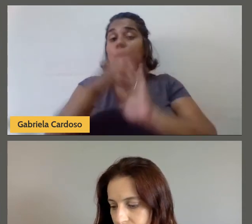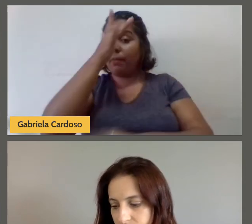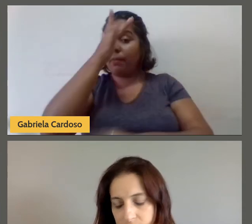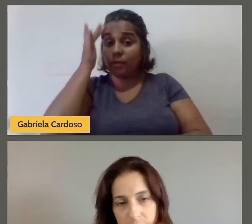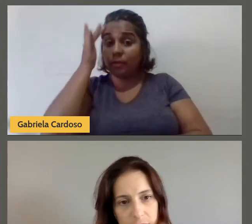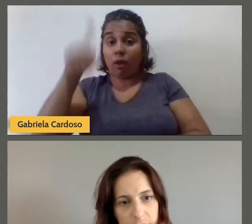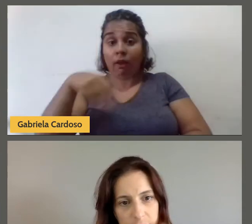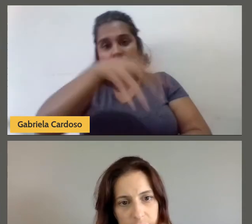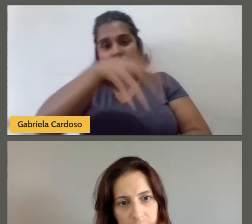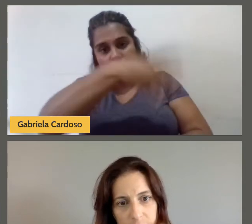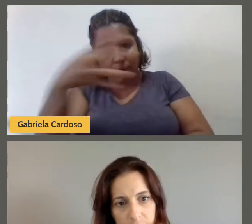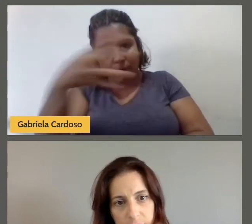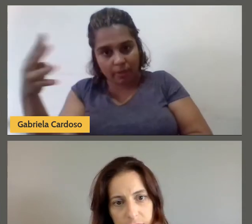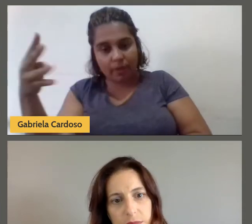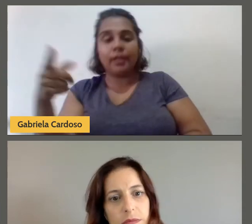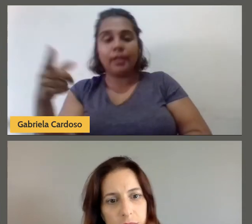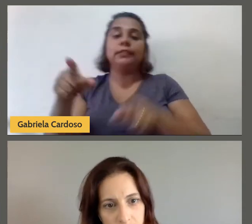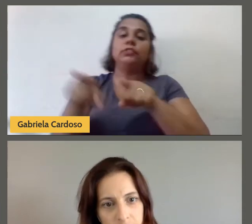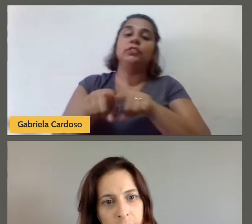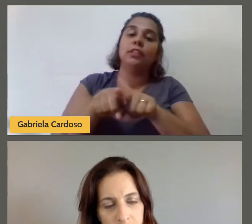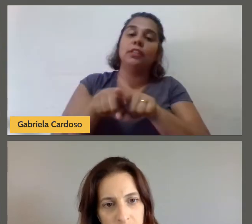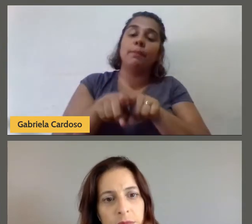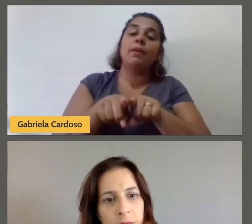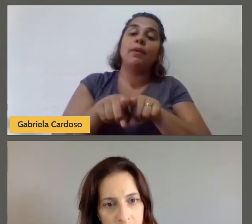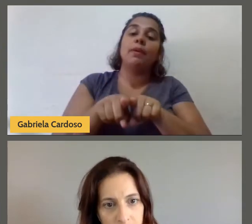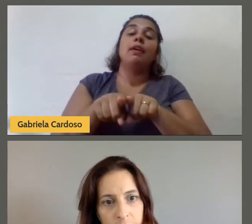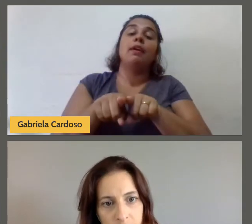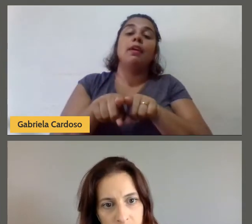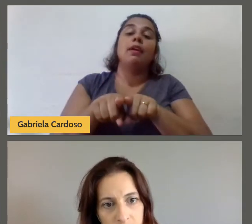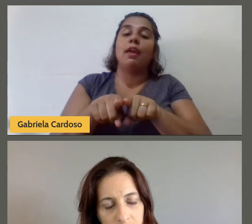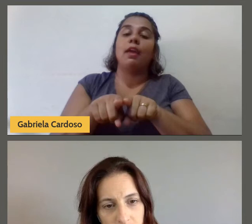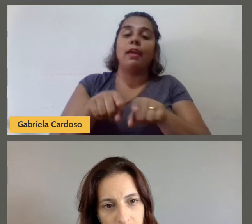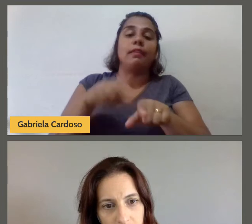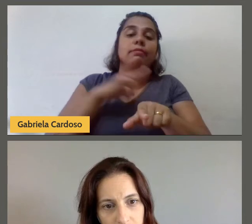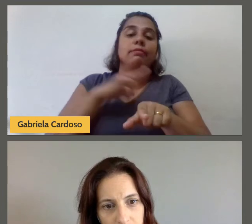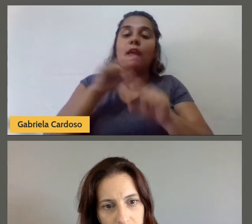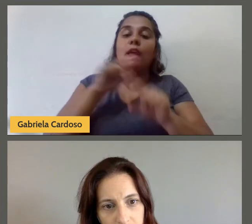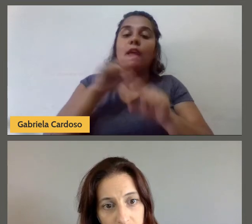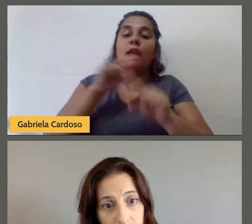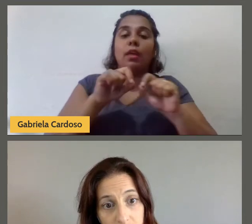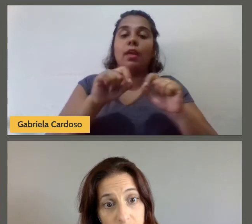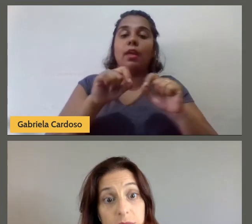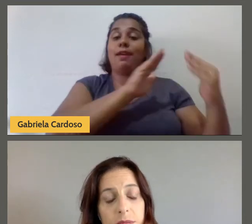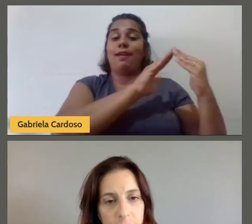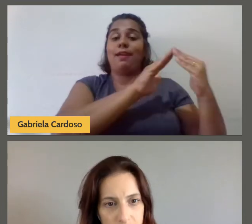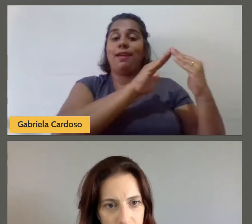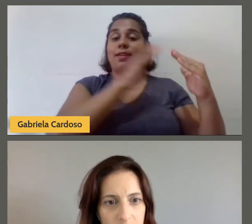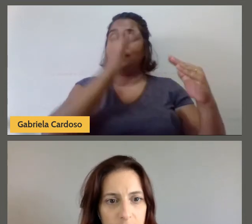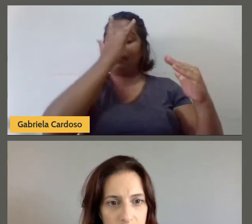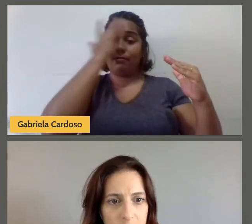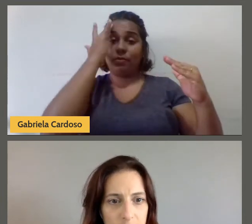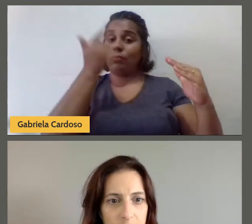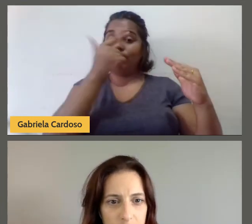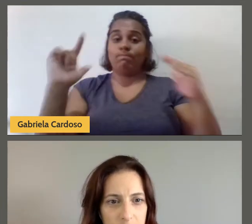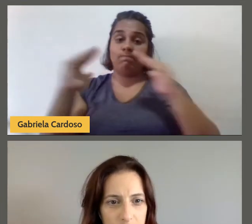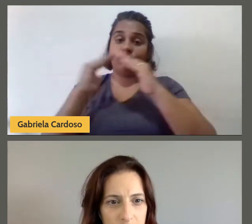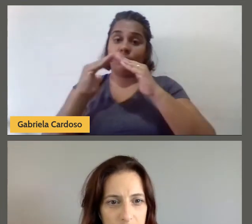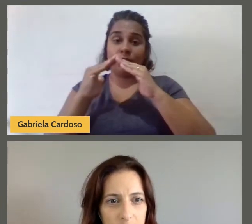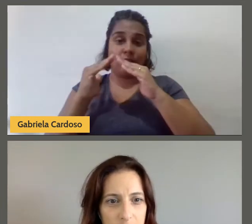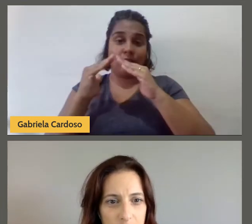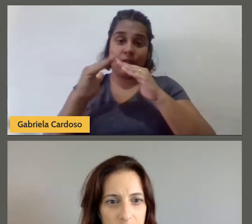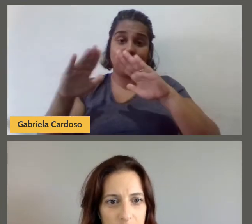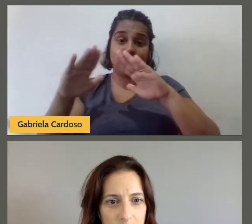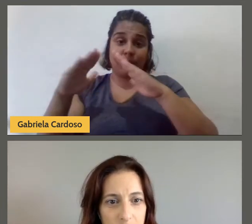muito na questão de política pública para trabalhar com os abrigos, né, e como é que a gente consegue criar algo que esteja conectado com o que já está acontecendo. Hoje a gente já tem o